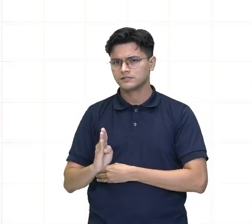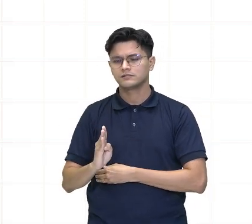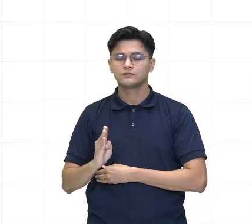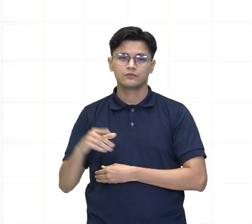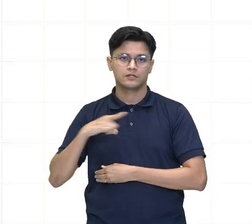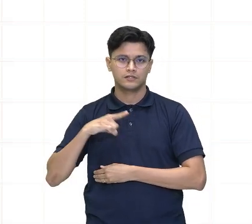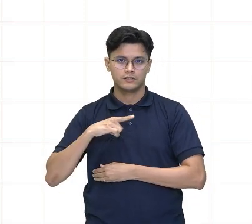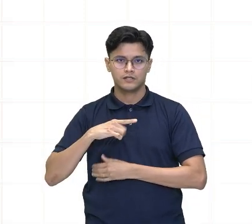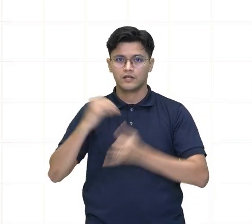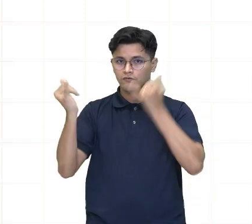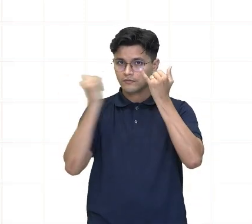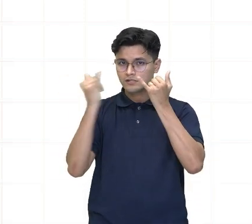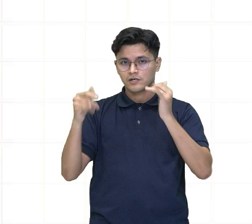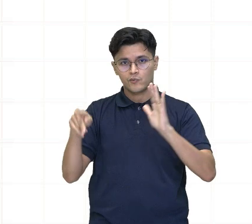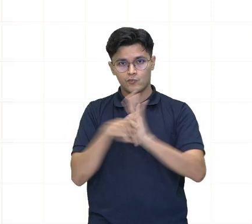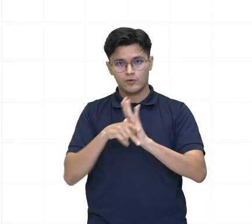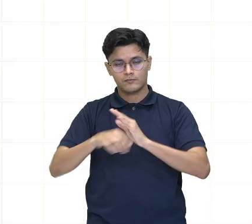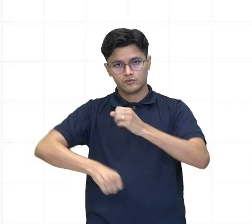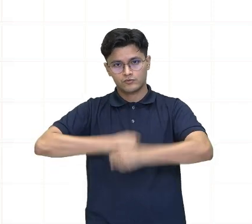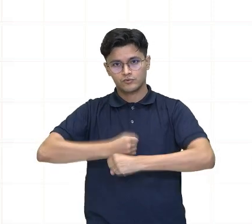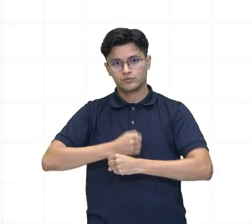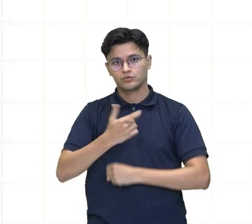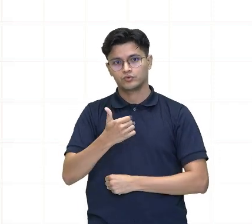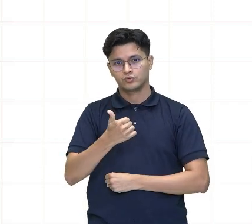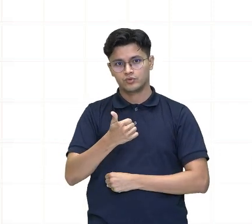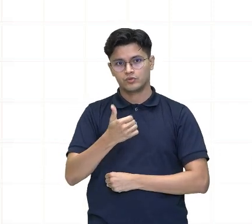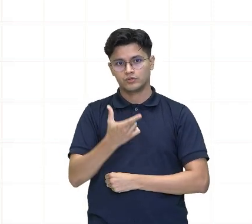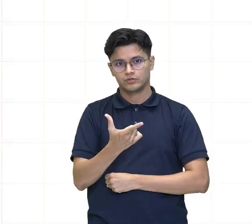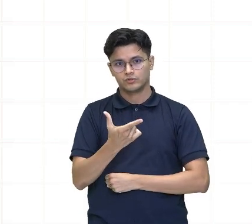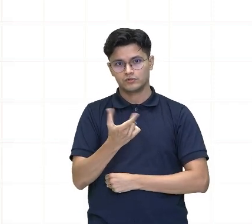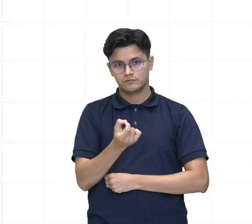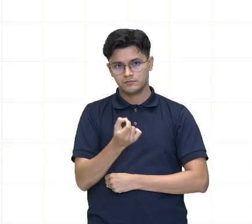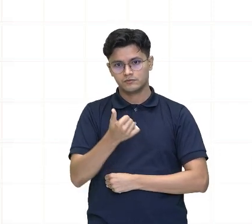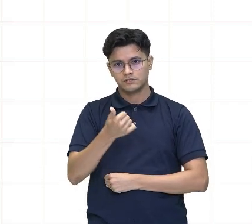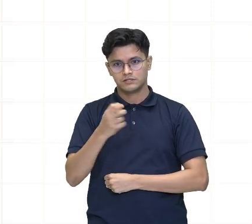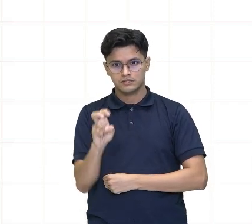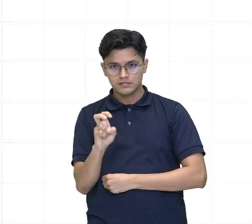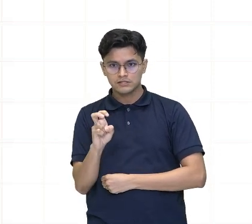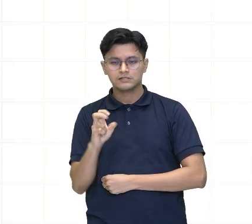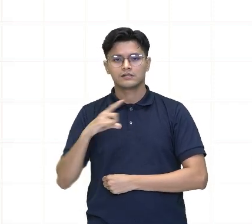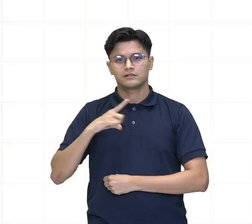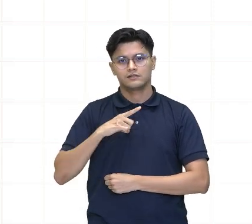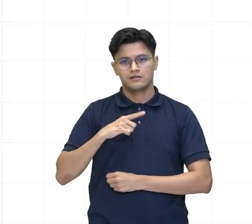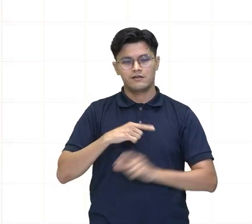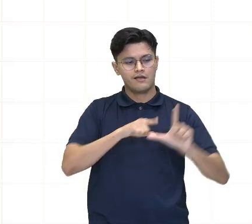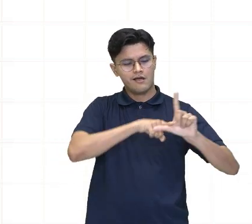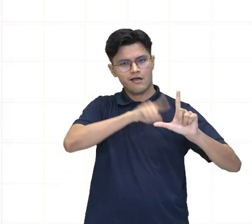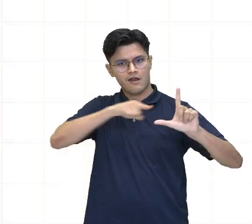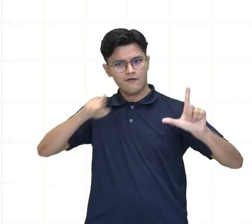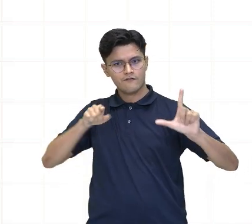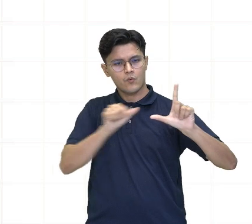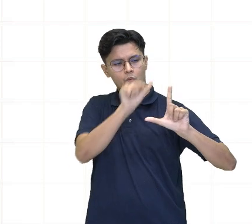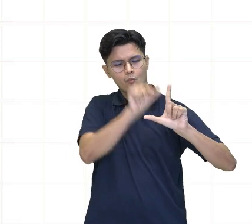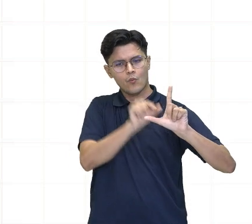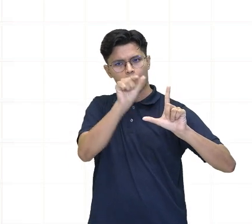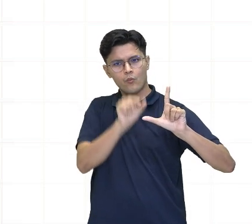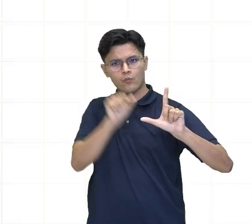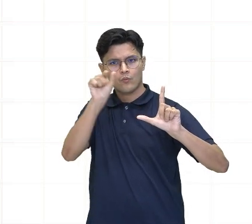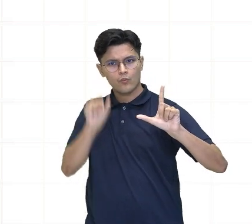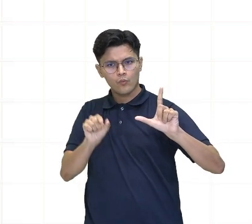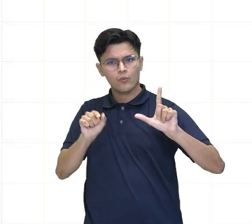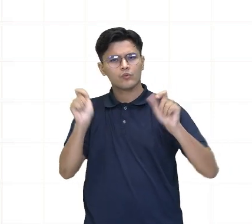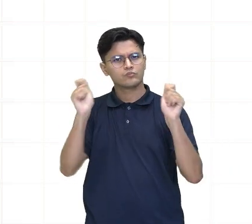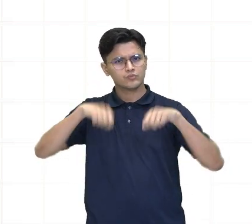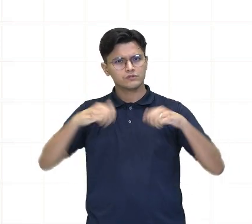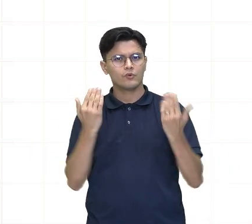aí um gráfico de colunas, né? E a partir desse gráfico eu posso fazer essa análise e posso comparar, por exemplo, com